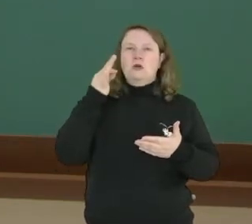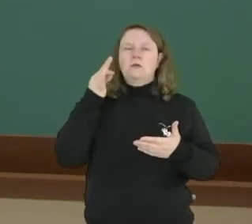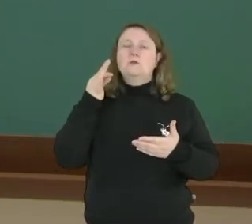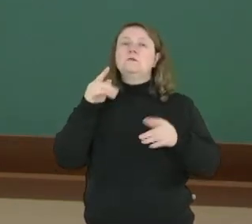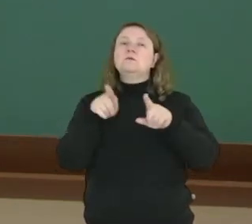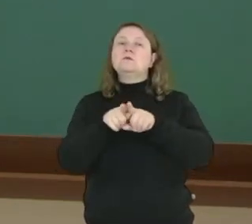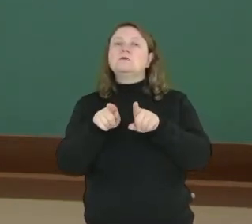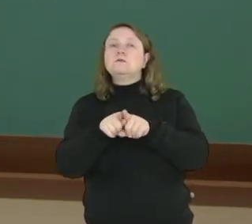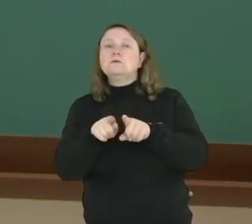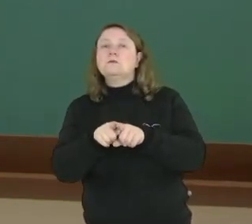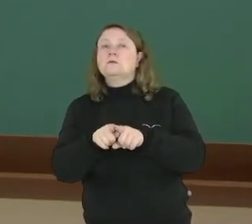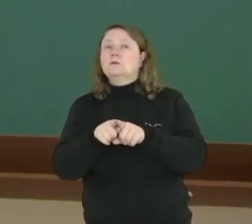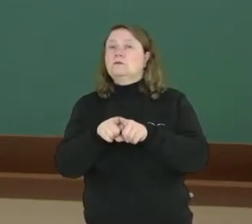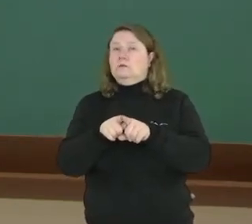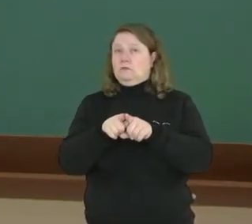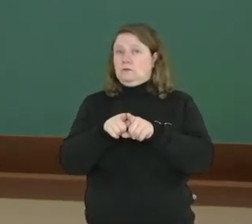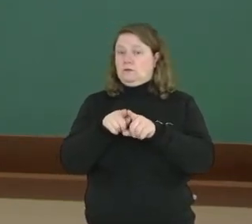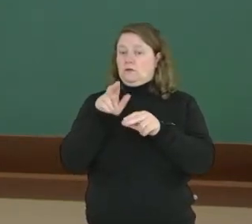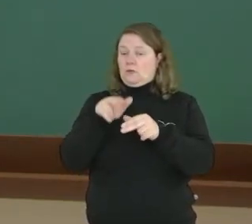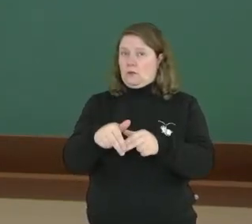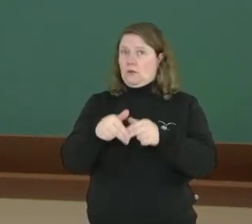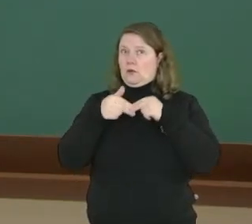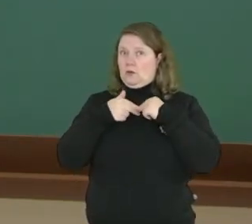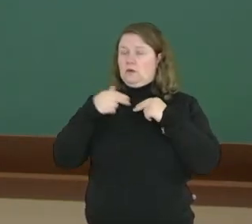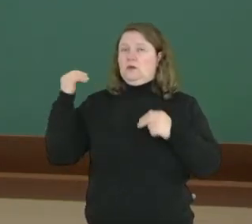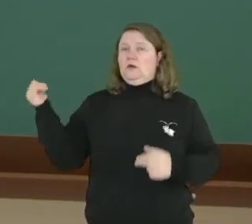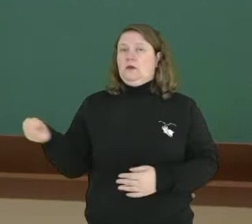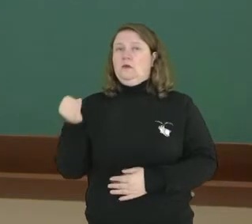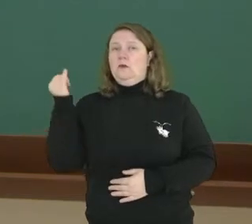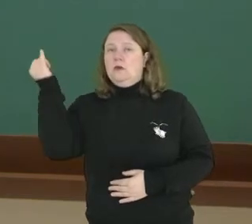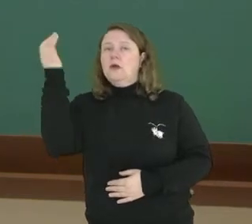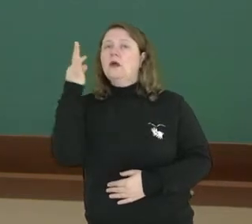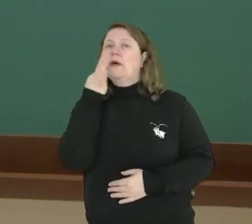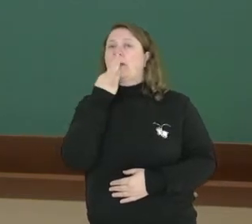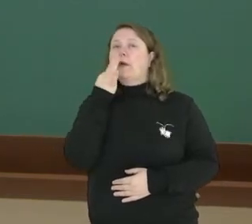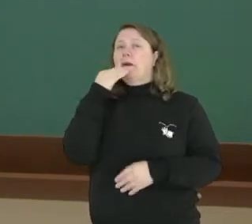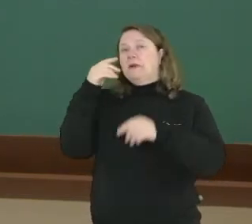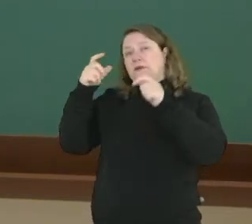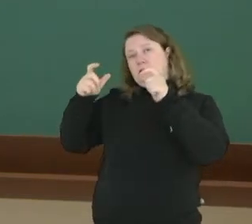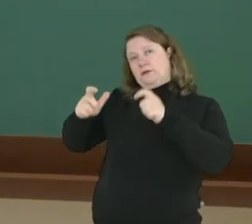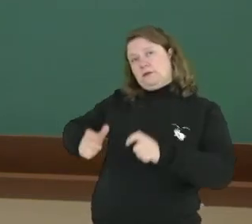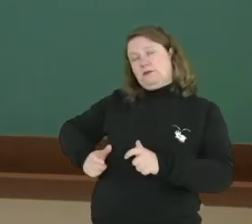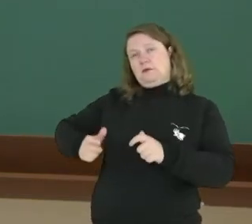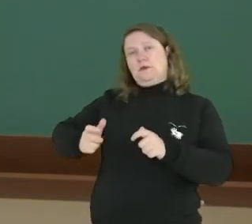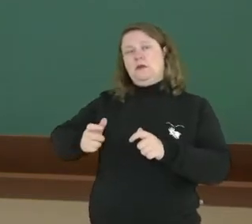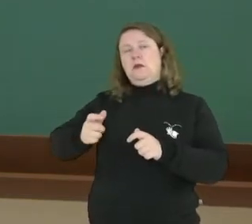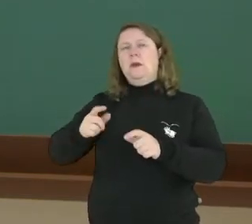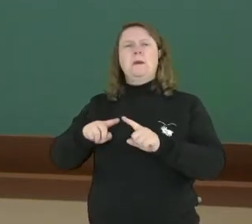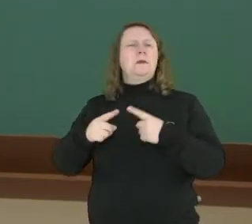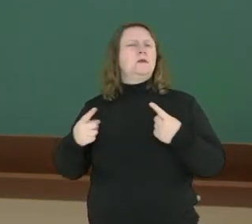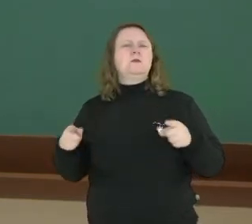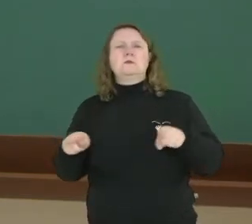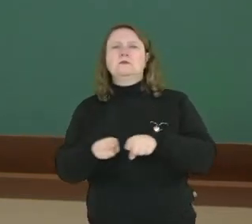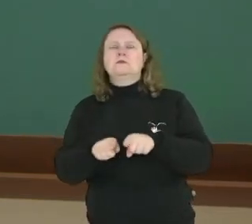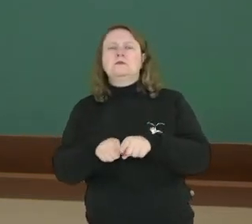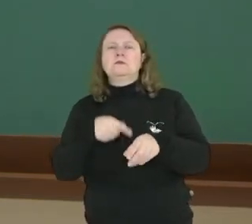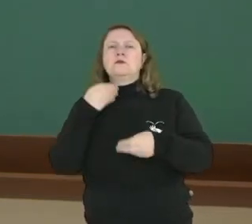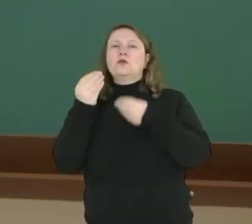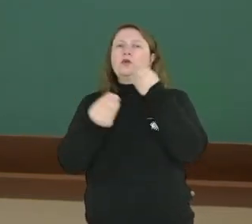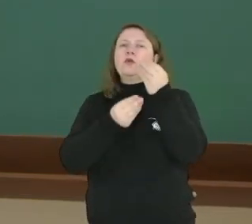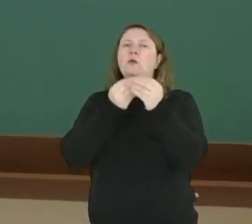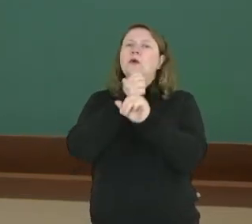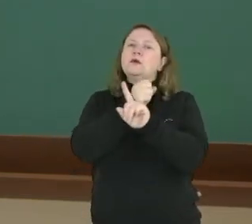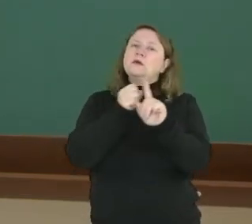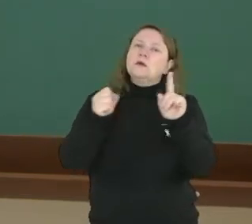a gente conhecer onde está localizada, mas também entender como a sociedade